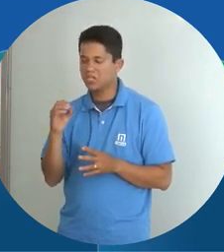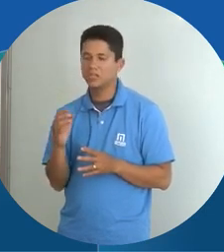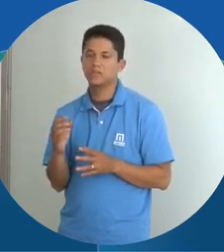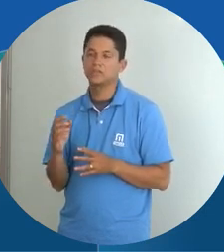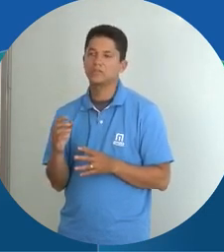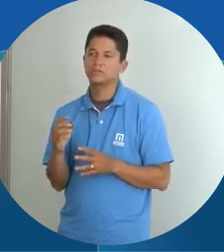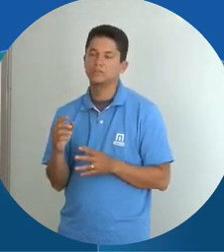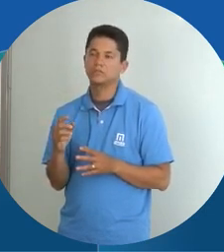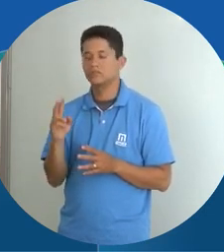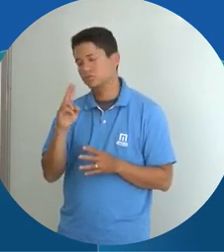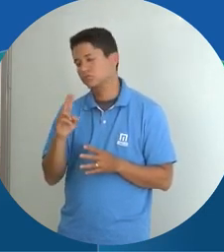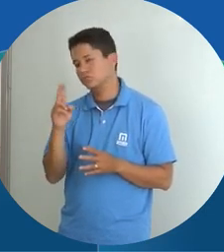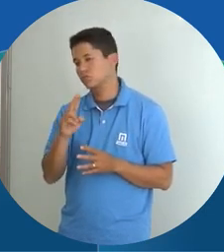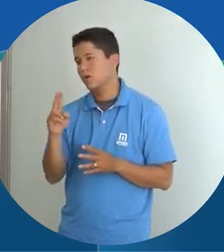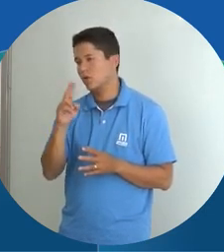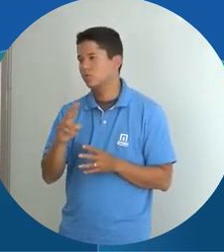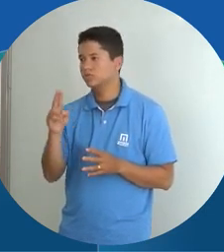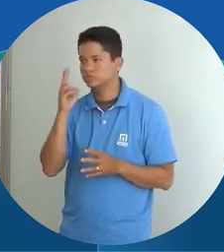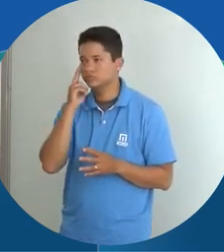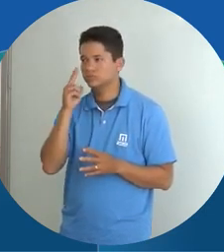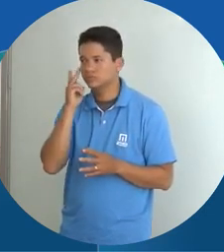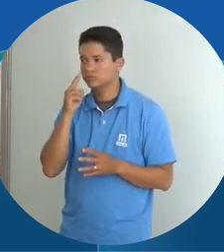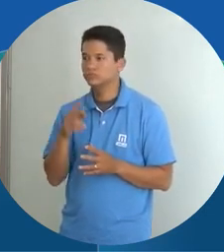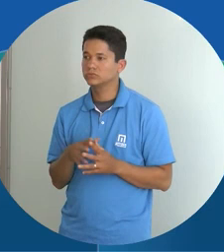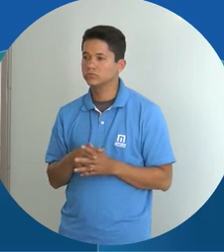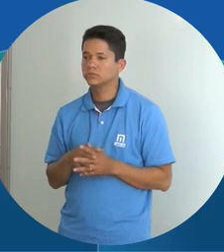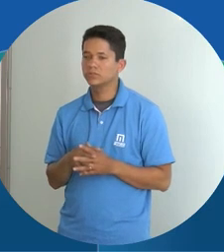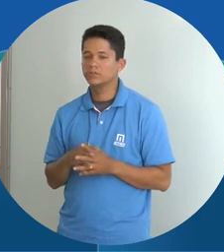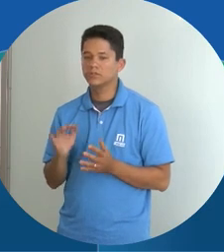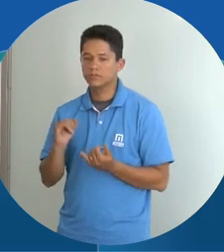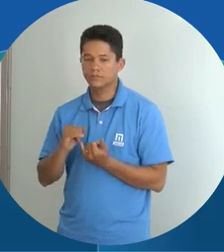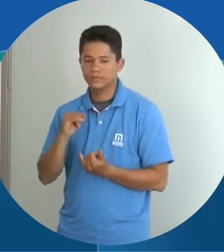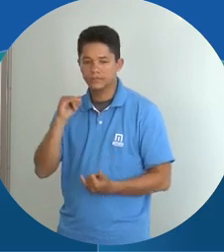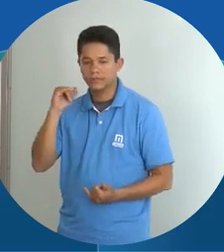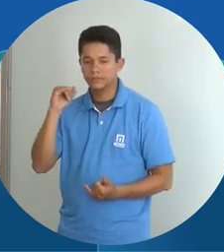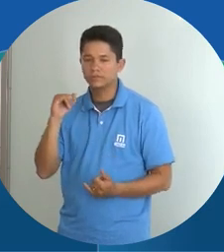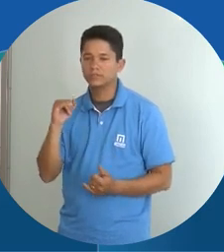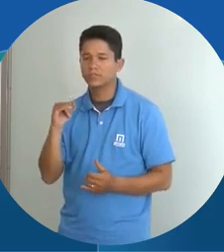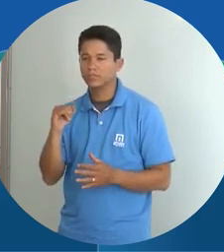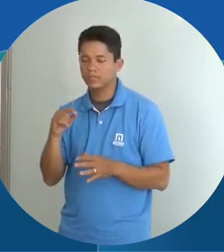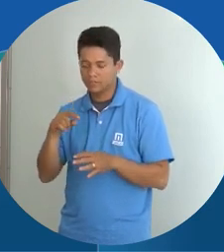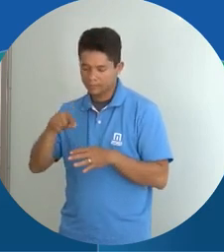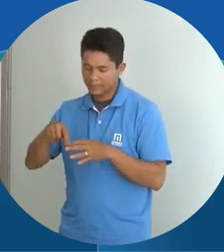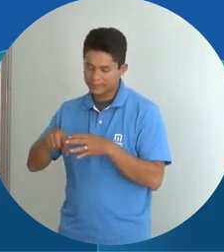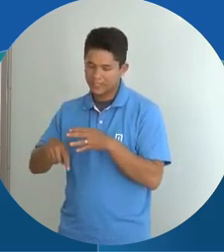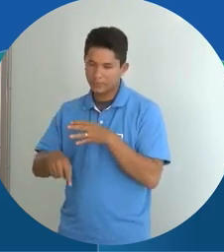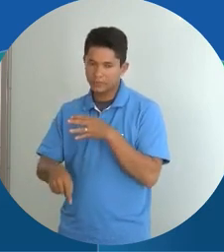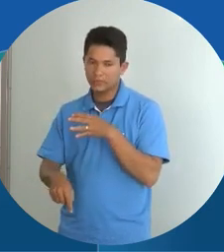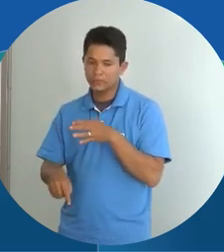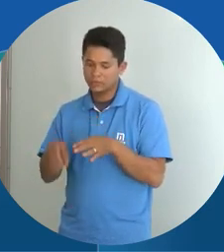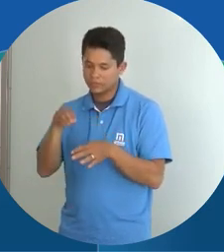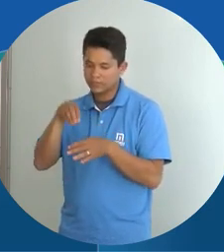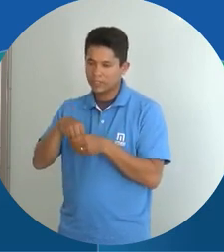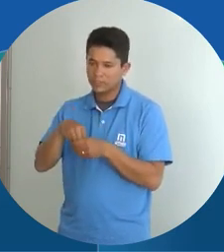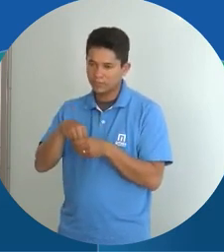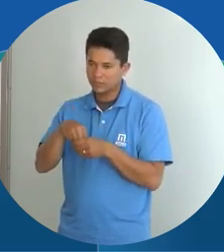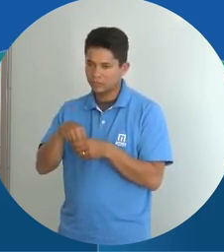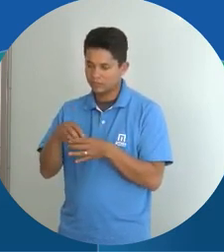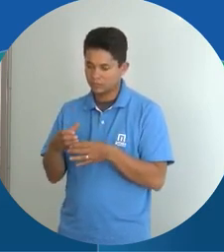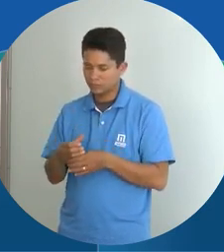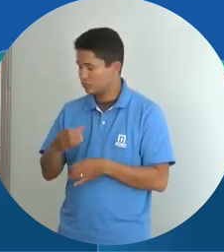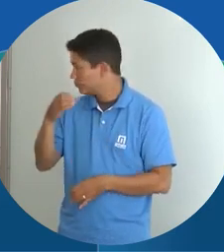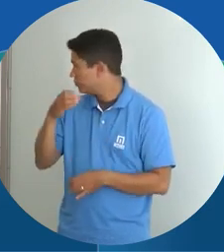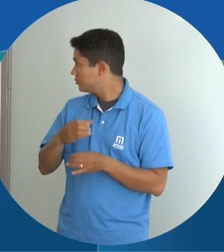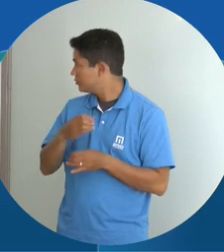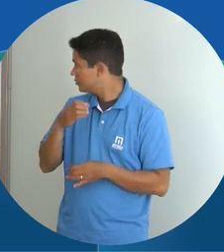altura usual para essa ancoragem, os fios eles são passados aqui dentro do tubo,